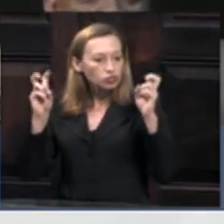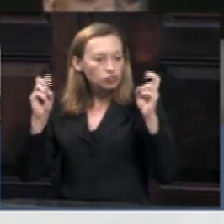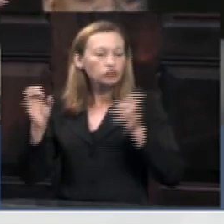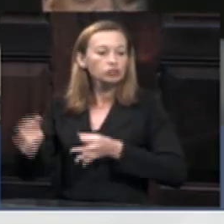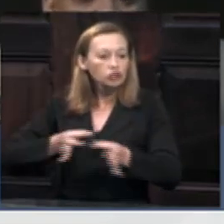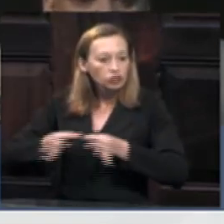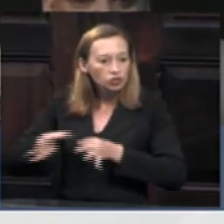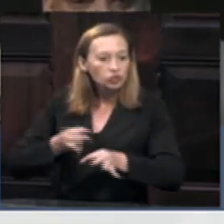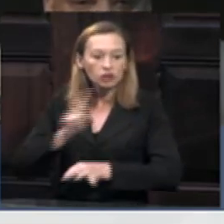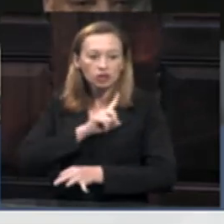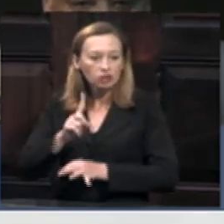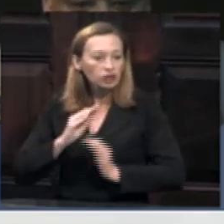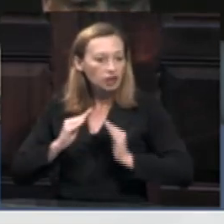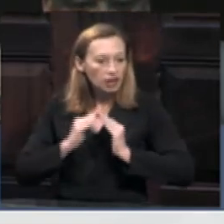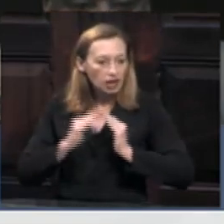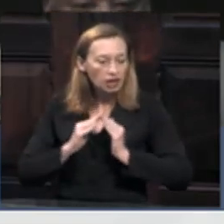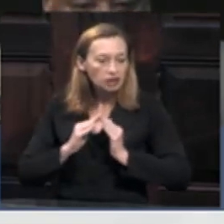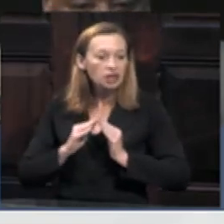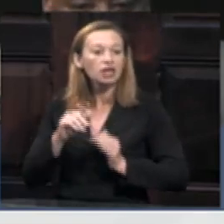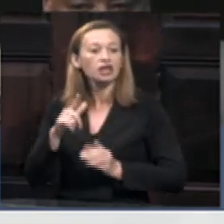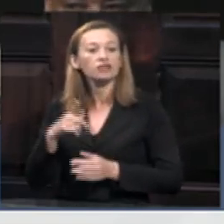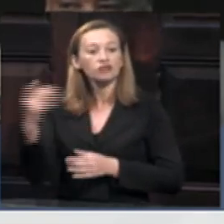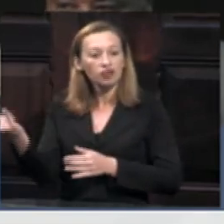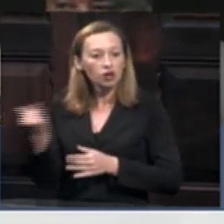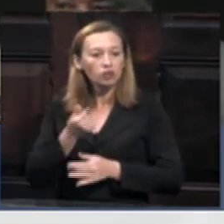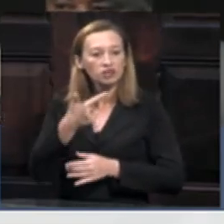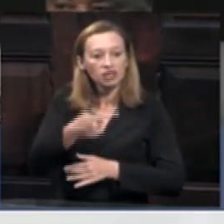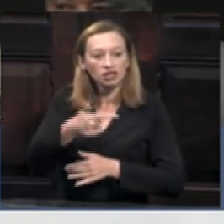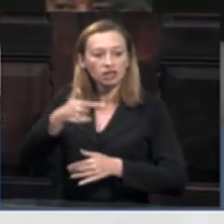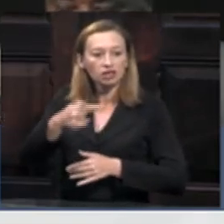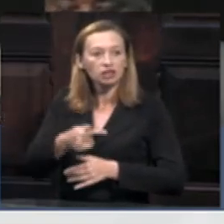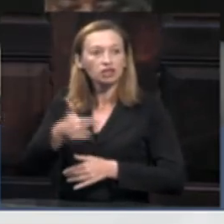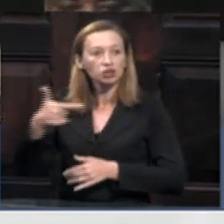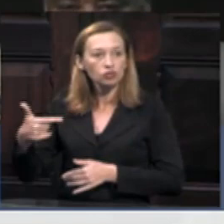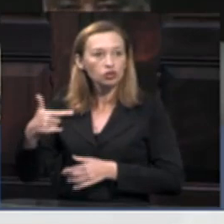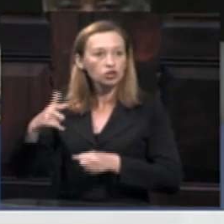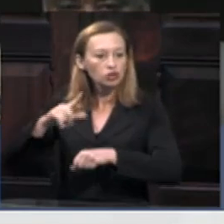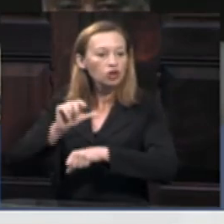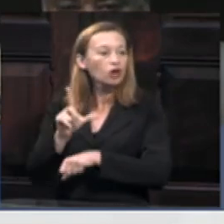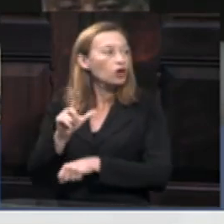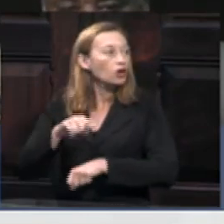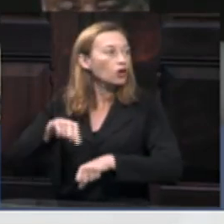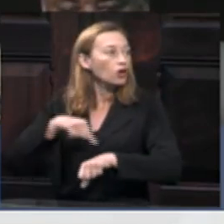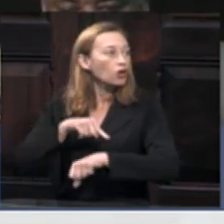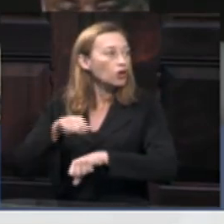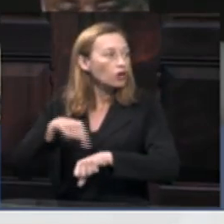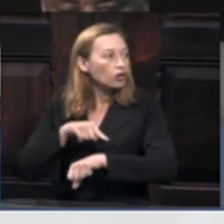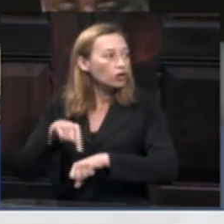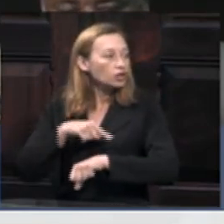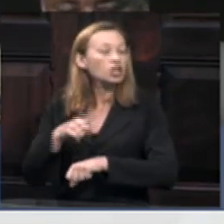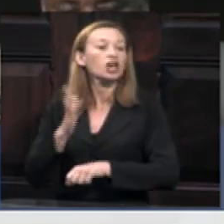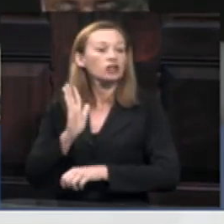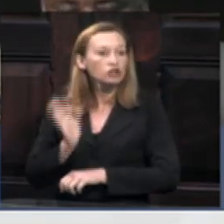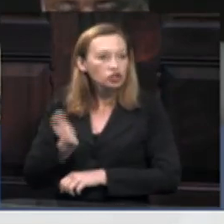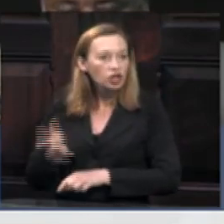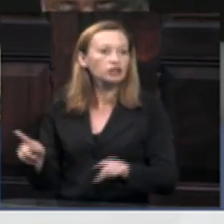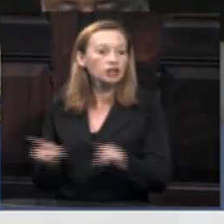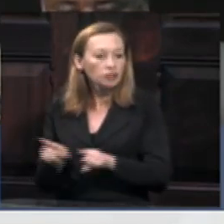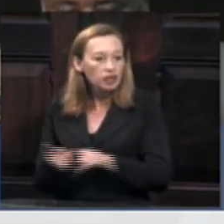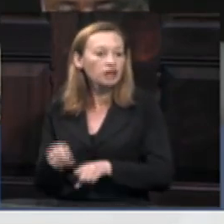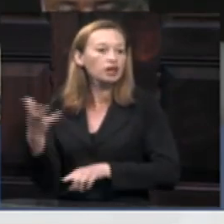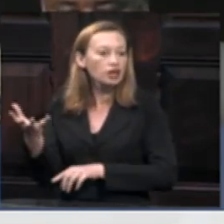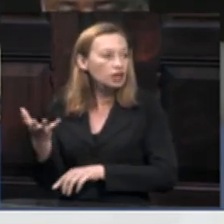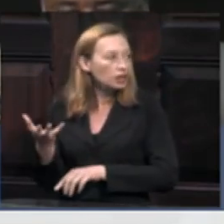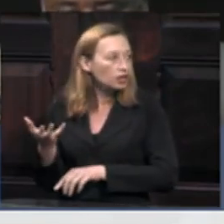em 72 horas, com a chegada da matéria, de mandar remeter para cá a PL. Ocorre que eu recebi também já a segunda vez as do